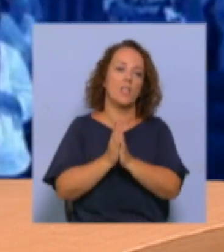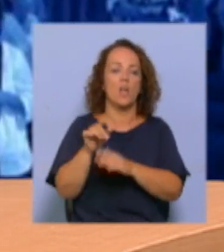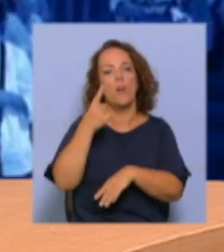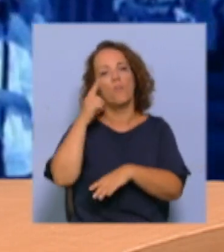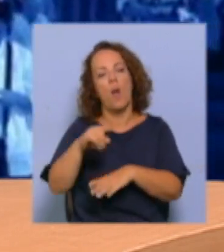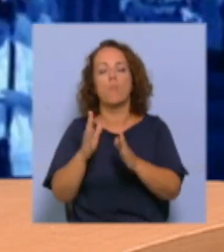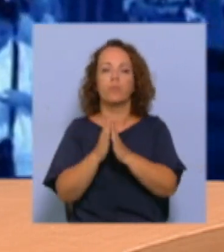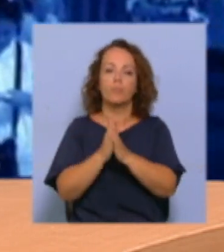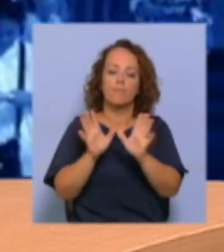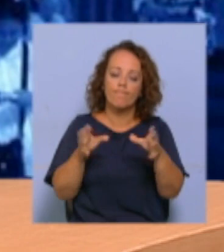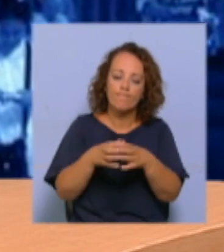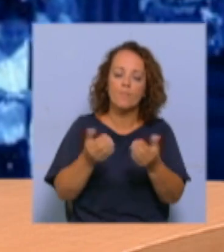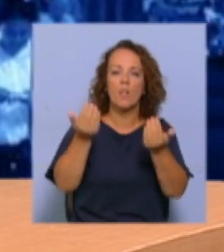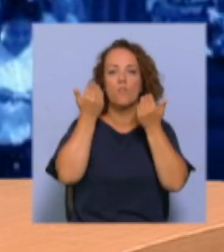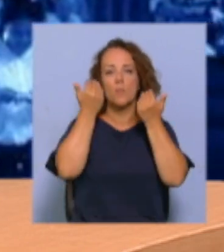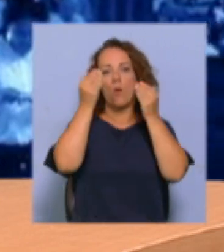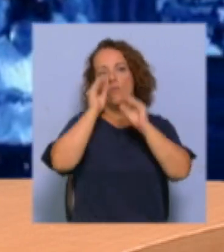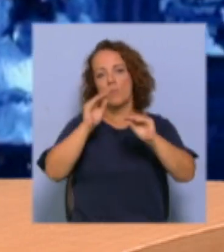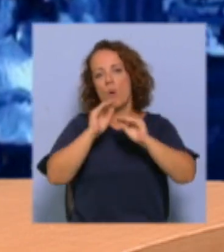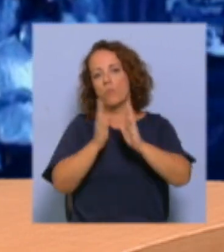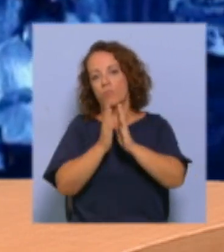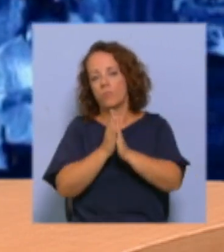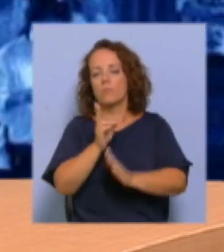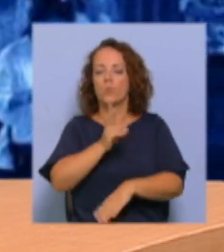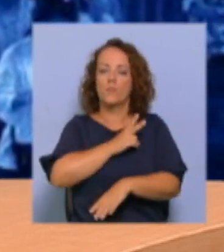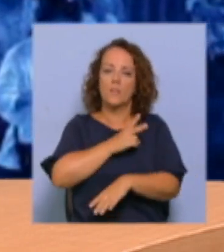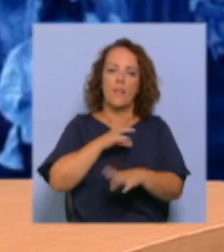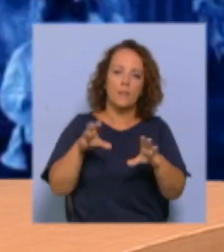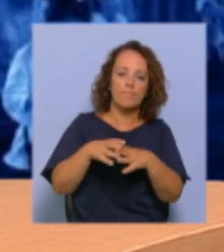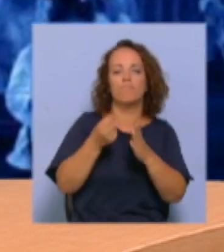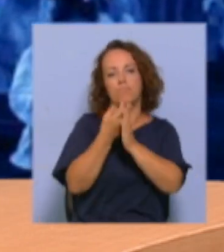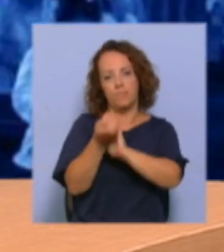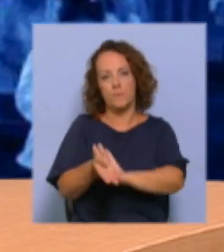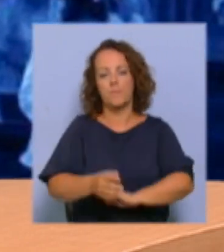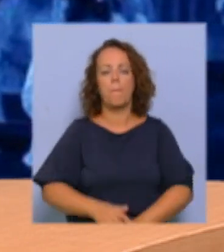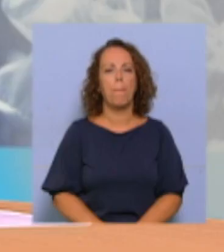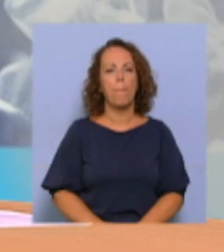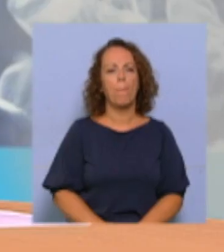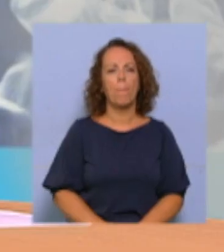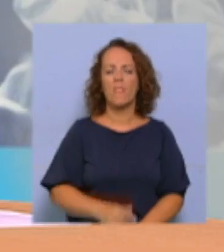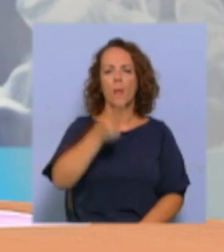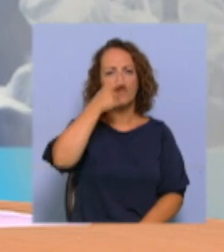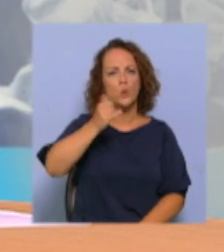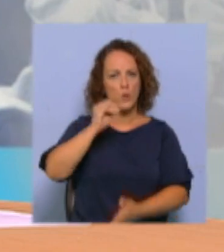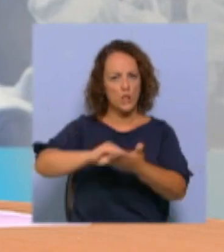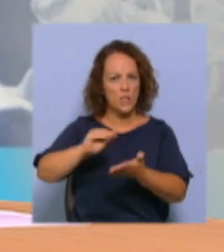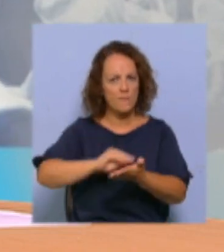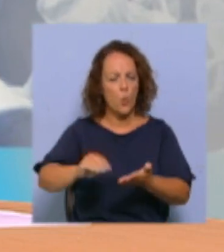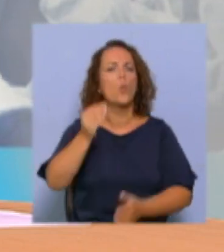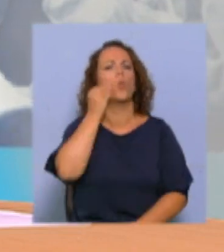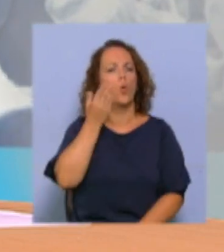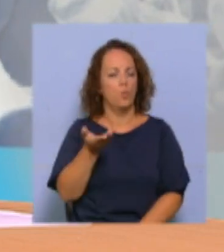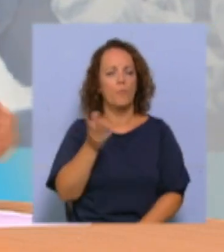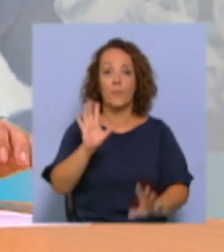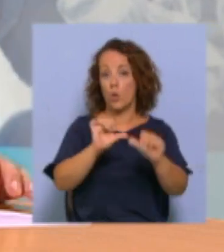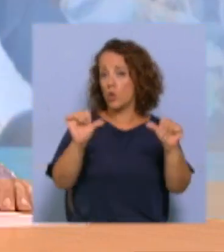pastoral universitária, da informação religiosa e por aí fora. Como é que as pessoas podem inscrever? O sistema